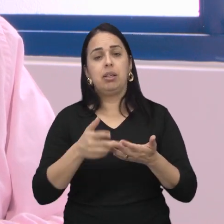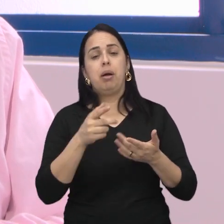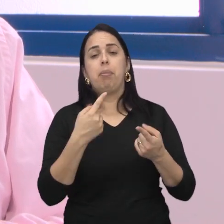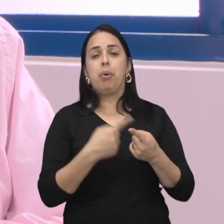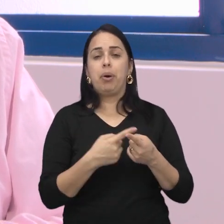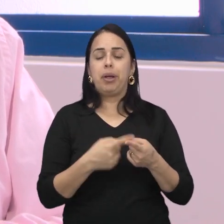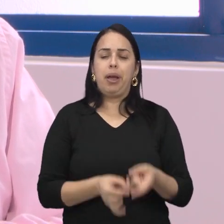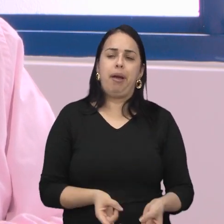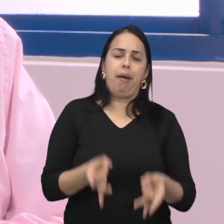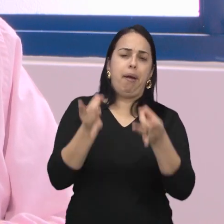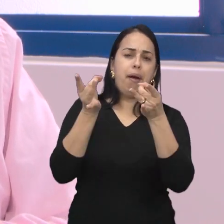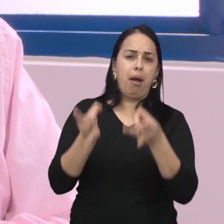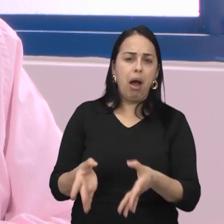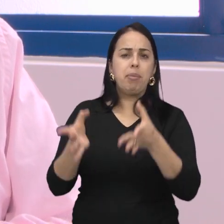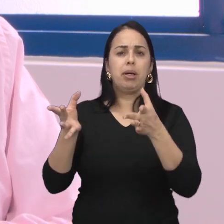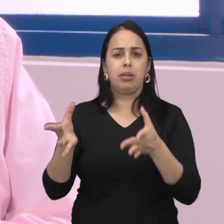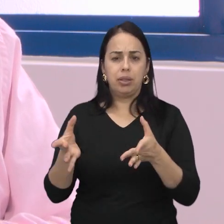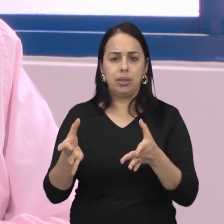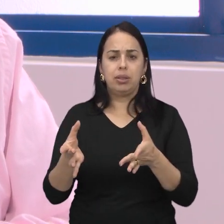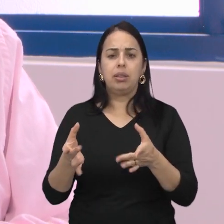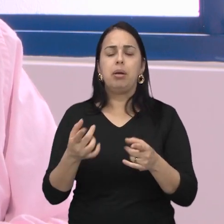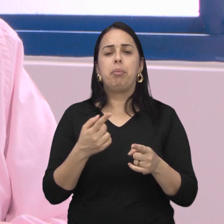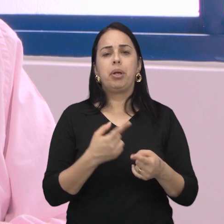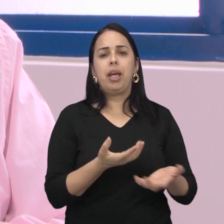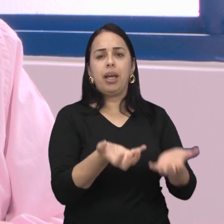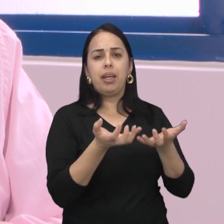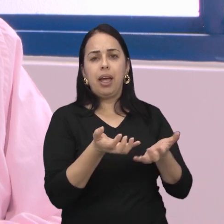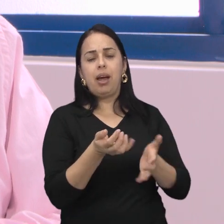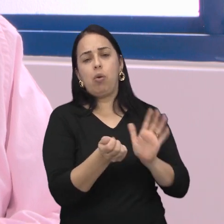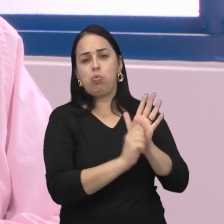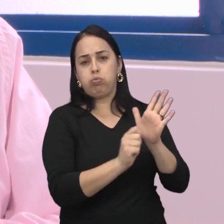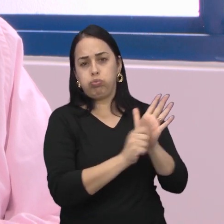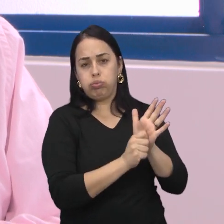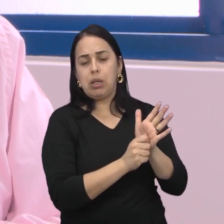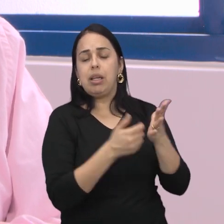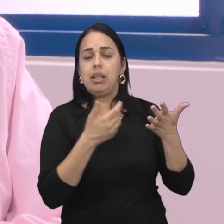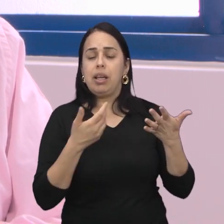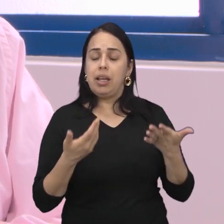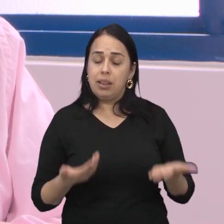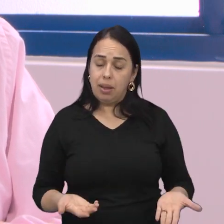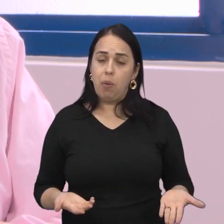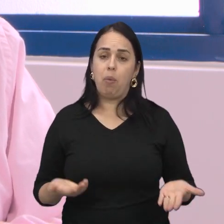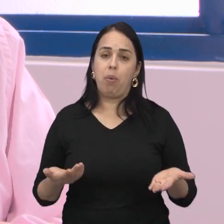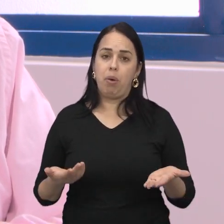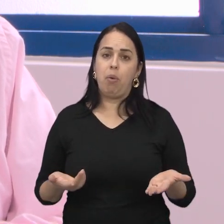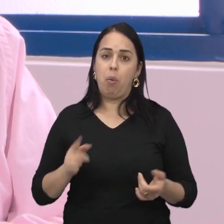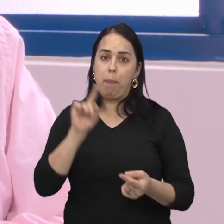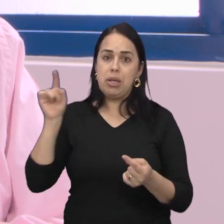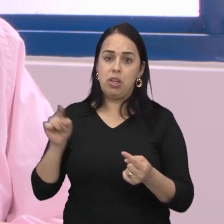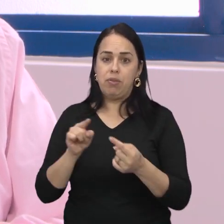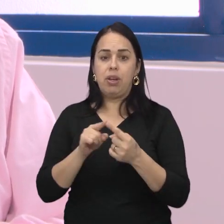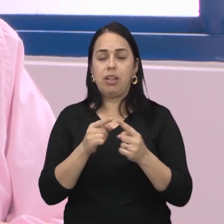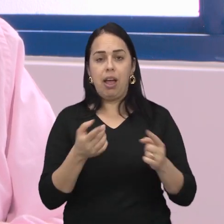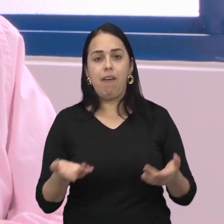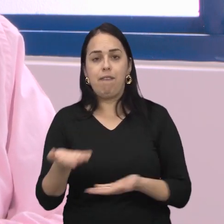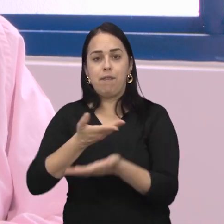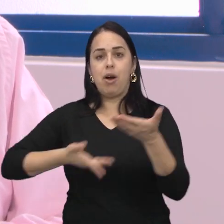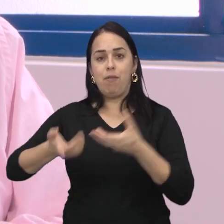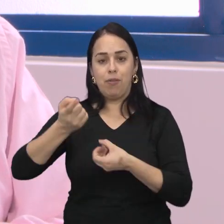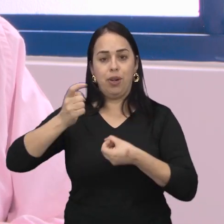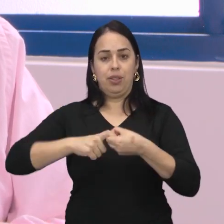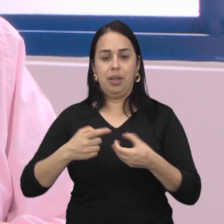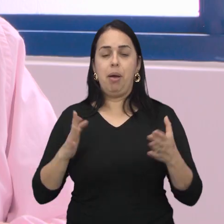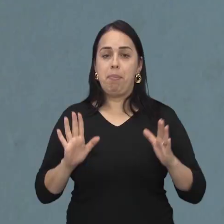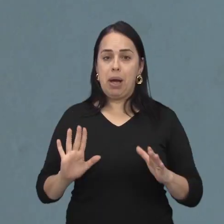que foram abandonadas ou negligenciadas em favor do uso de substâncias. Então, essas atividades têm